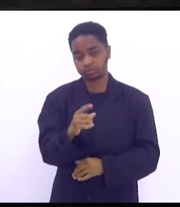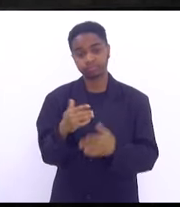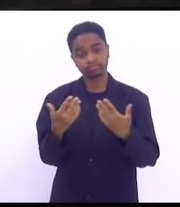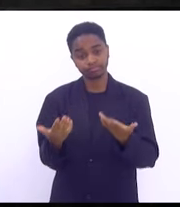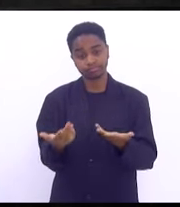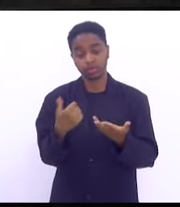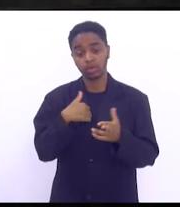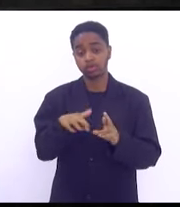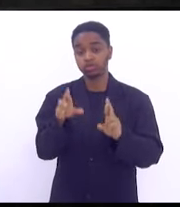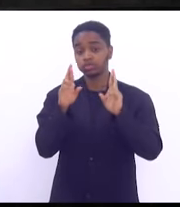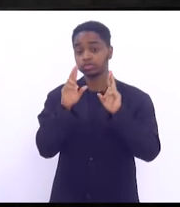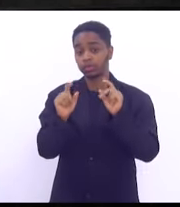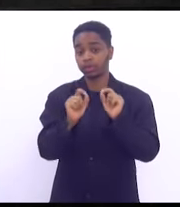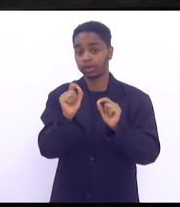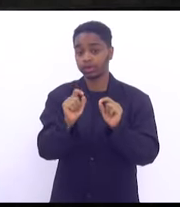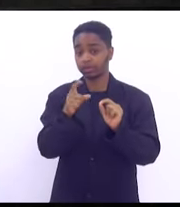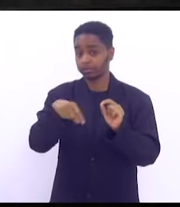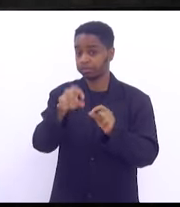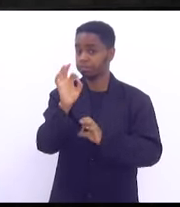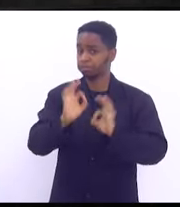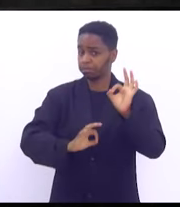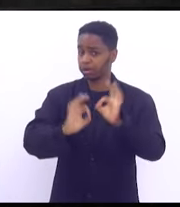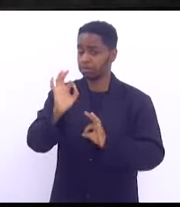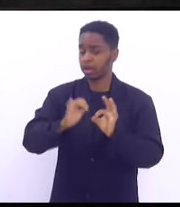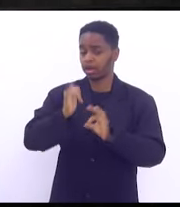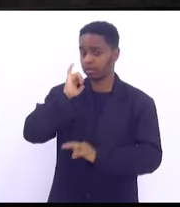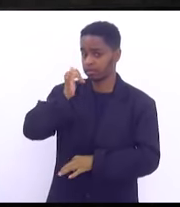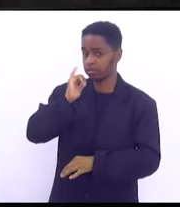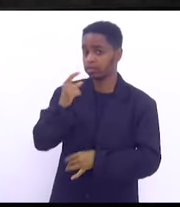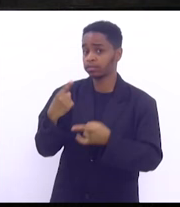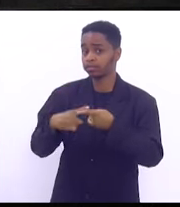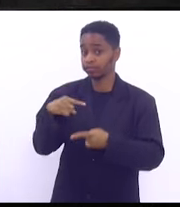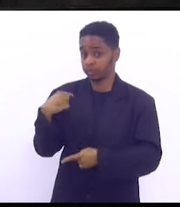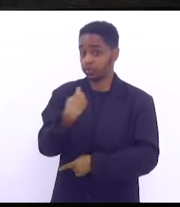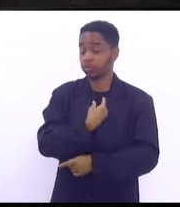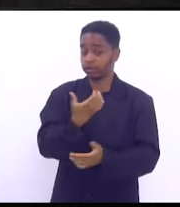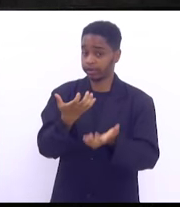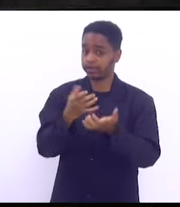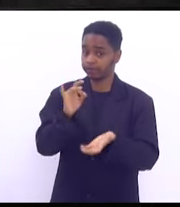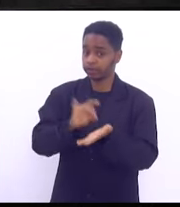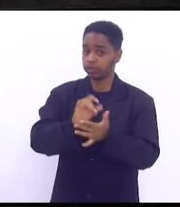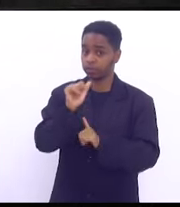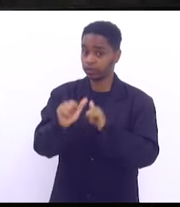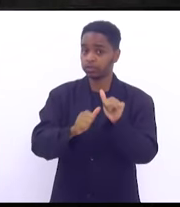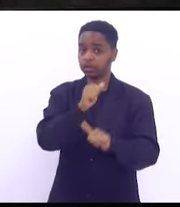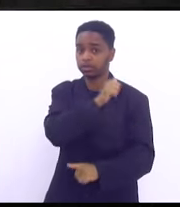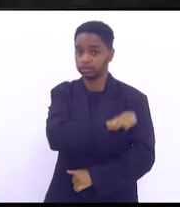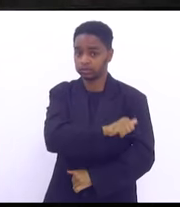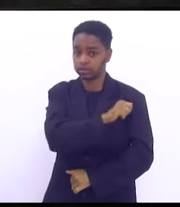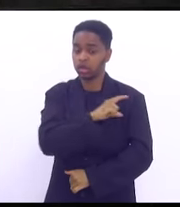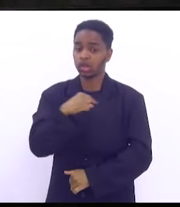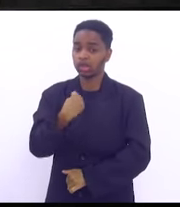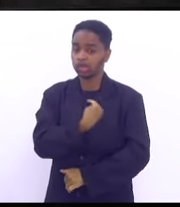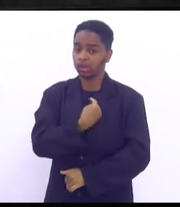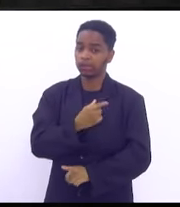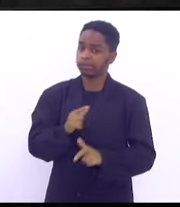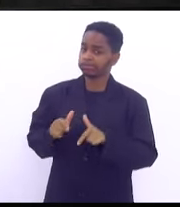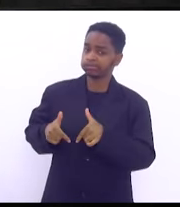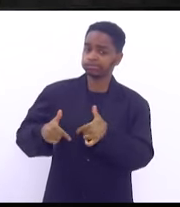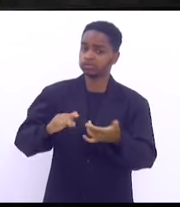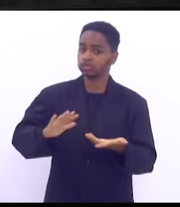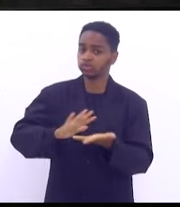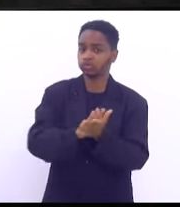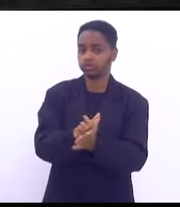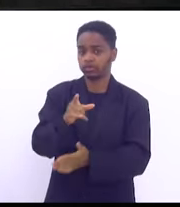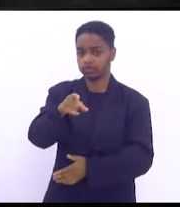espero o seguinte, prepare muito bem a sua narrativa, porque nós que queremos mudar o Rio de Janeiro, vamos passar que nem um trator em cima do senhor.